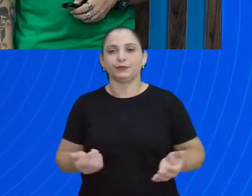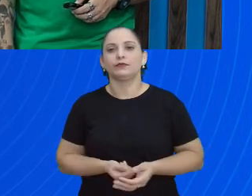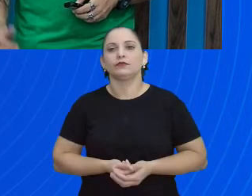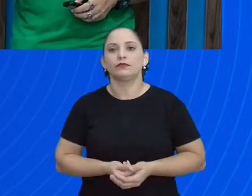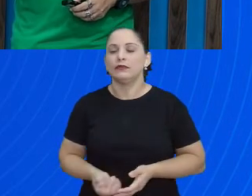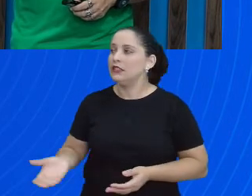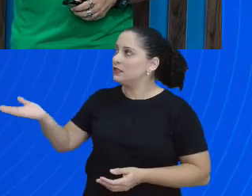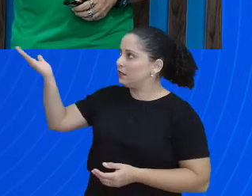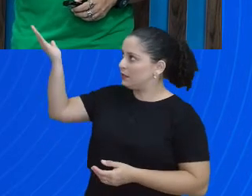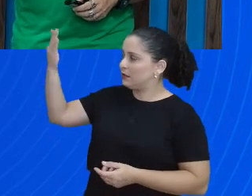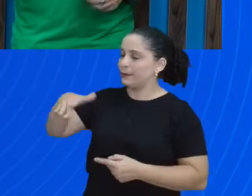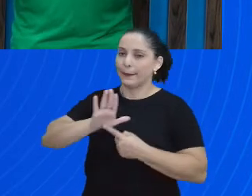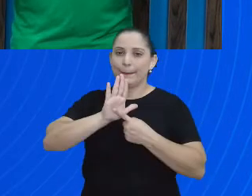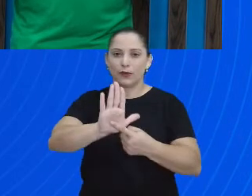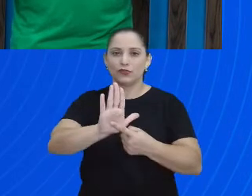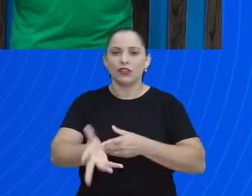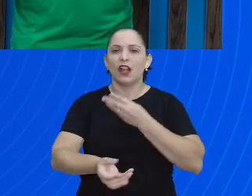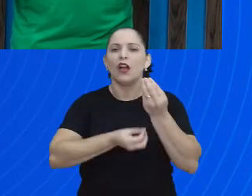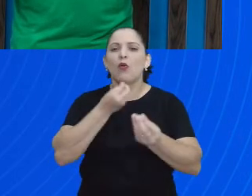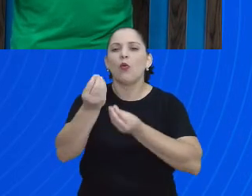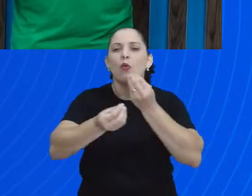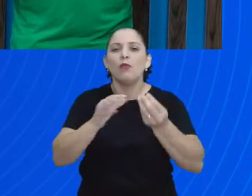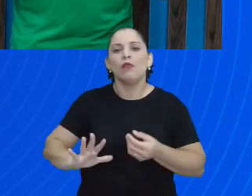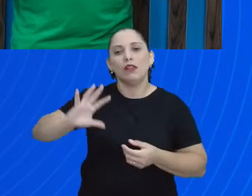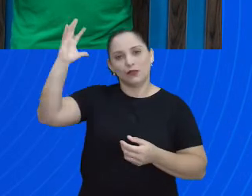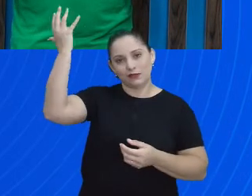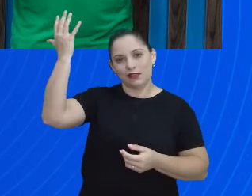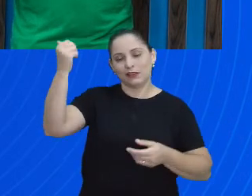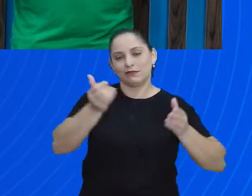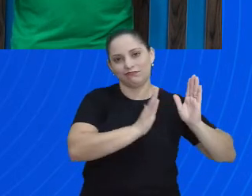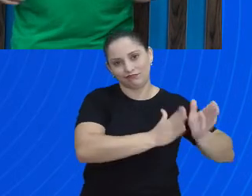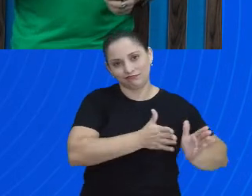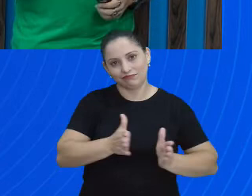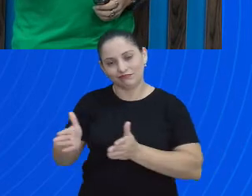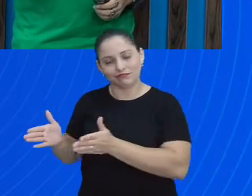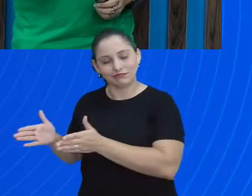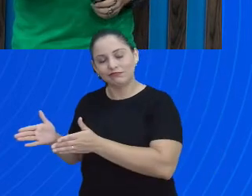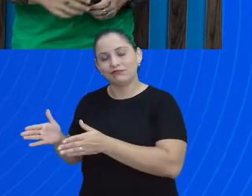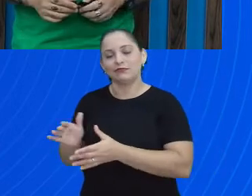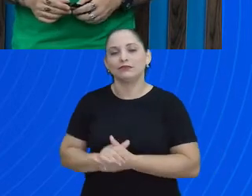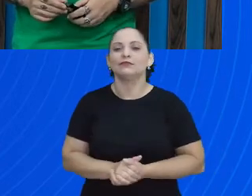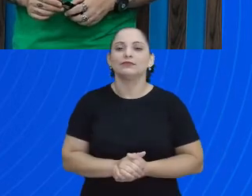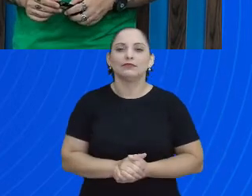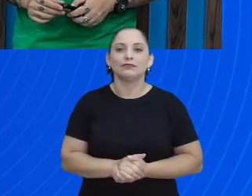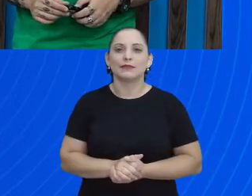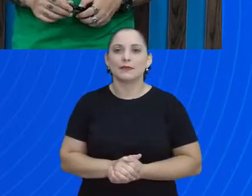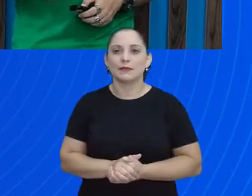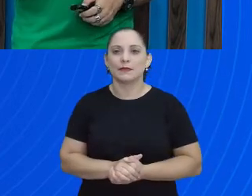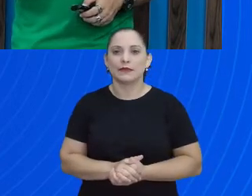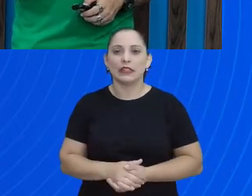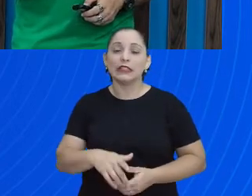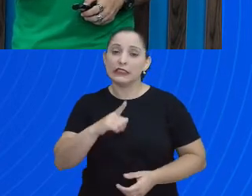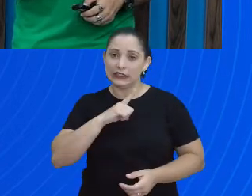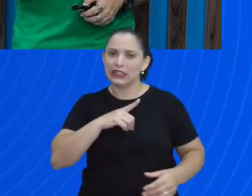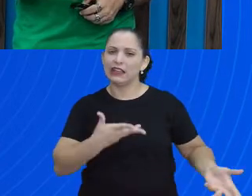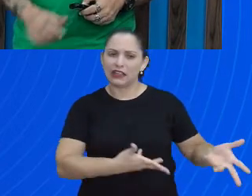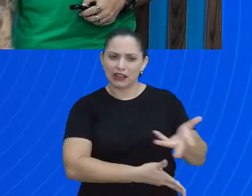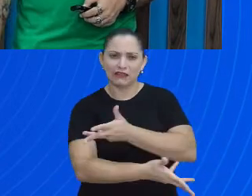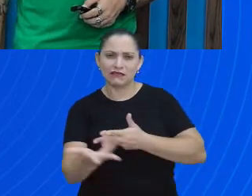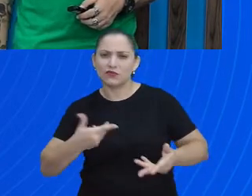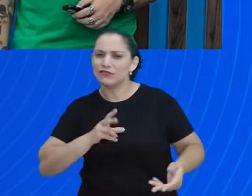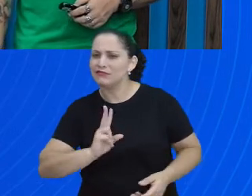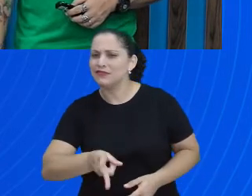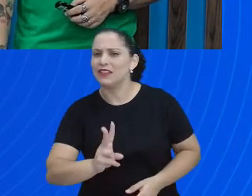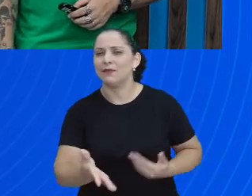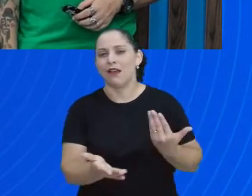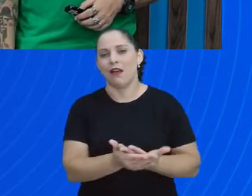ilustrar um pouco a equação, o equilíbrio e equivalente, né? Que é outro termo que vai aparecer muito nas aulas de matemática